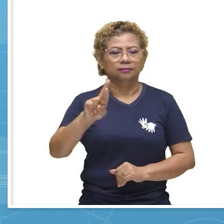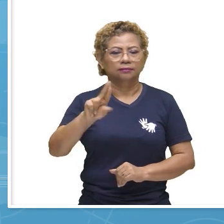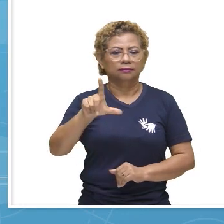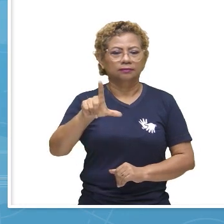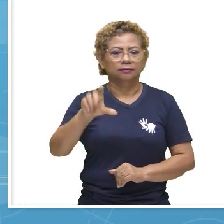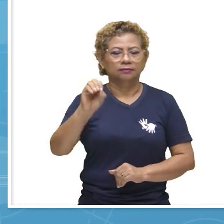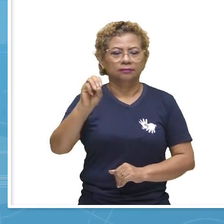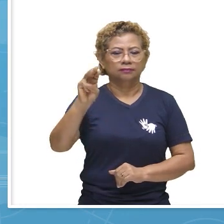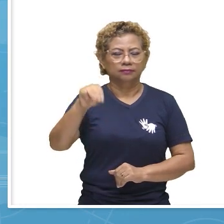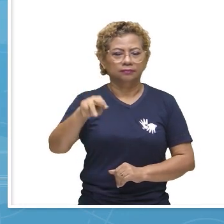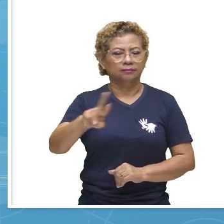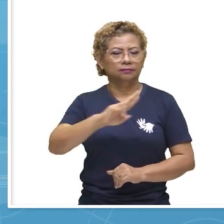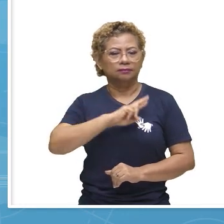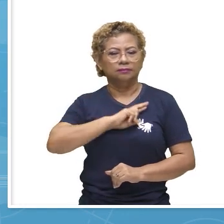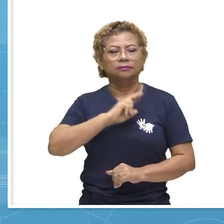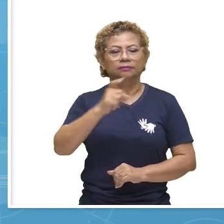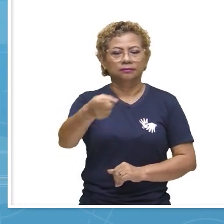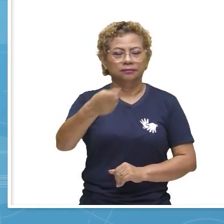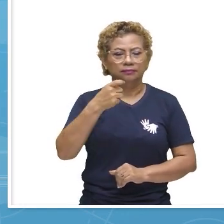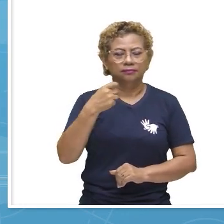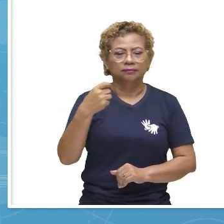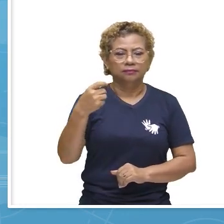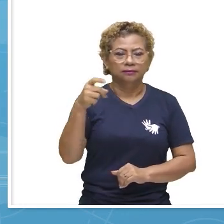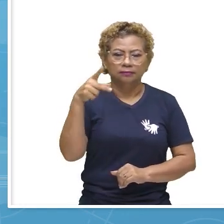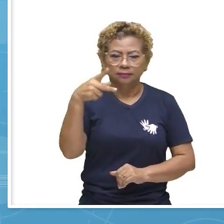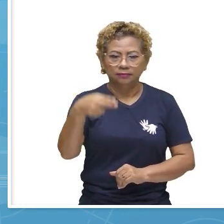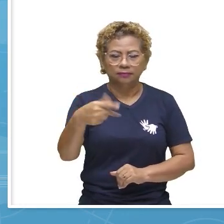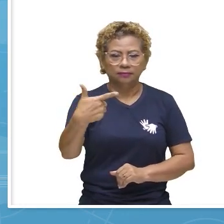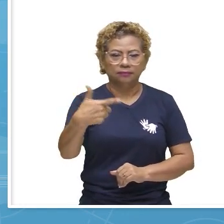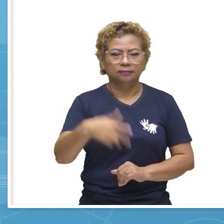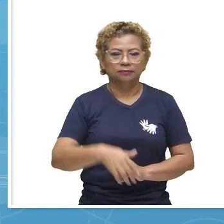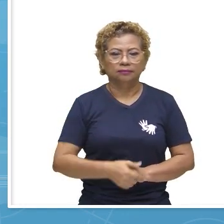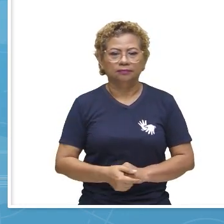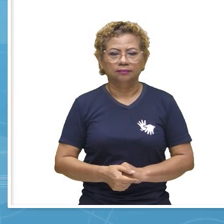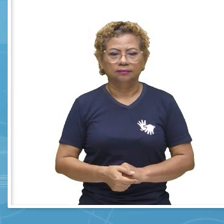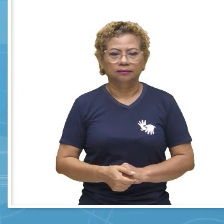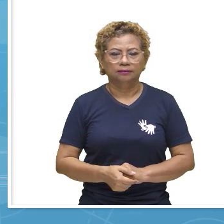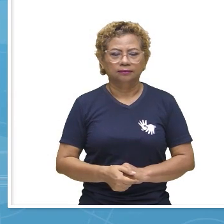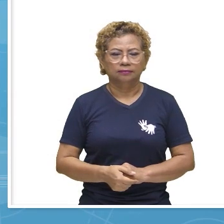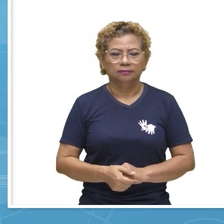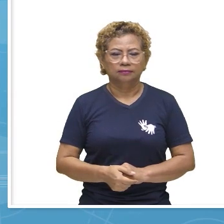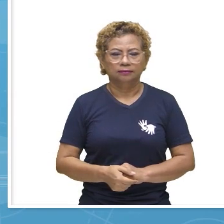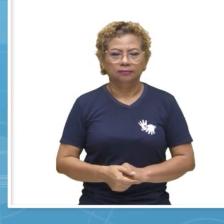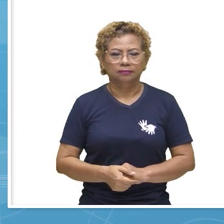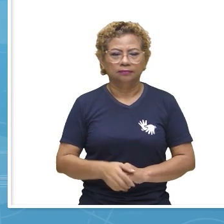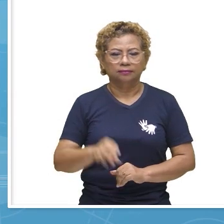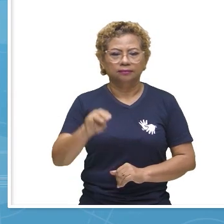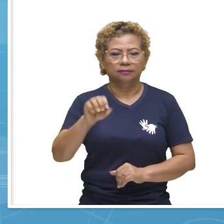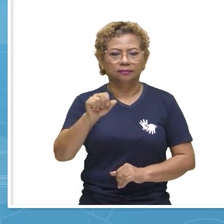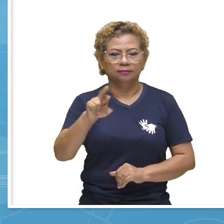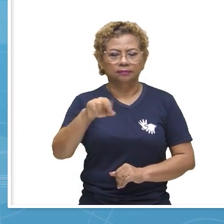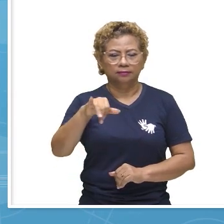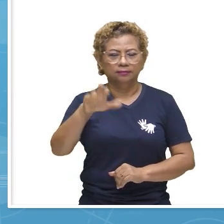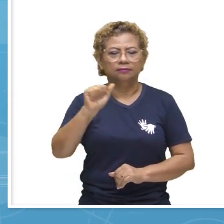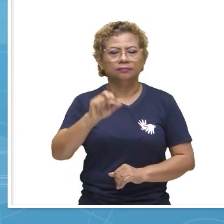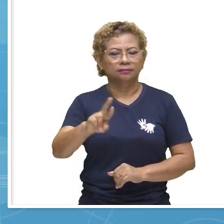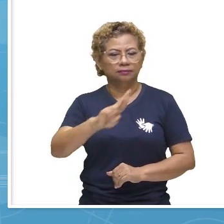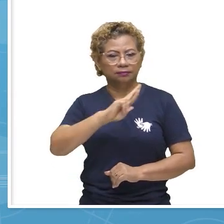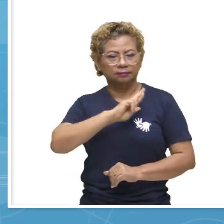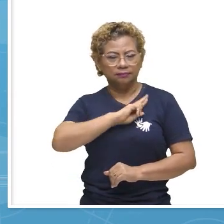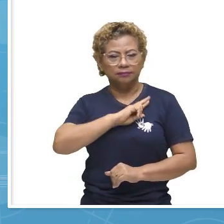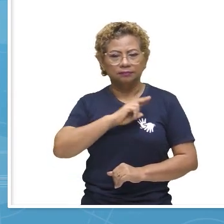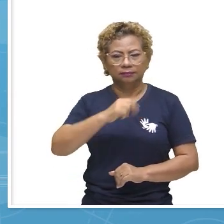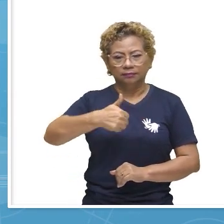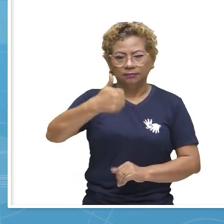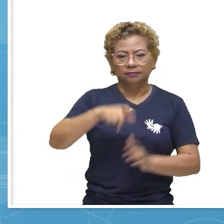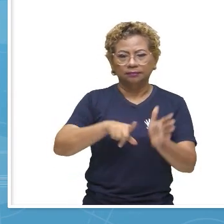Erlon, né? Erlon Vitor falou que x é igual a 2. Acredito que é da questão 1, né? Mário falou que a questão 1